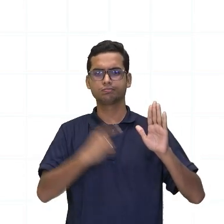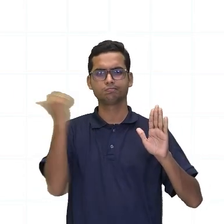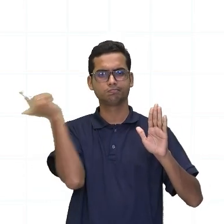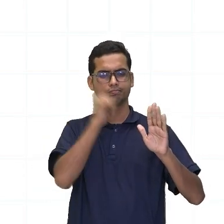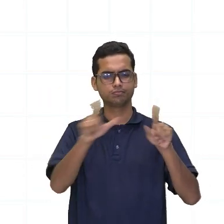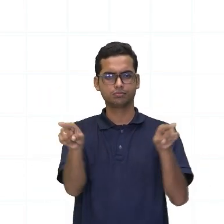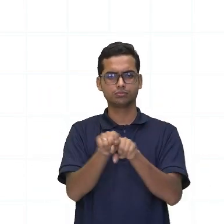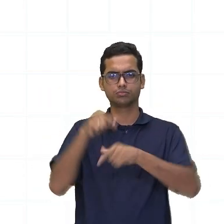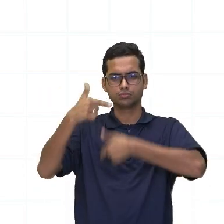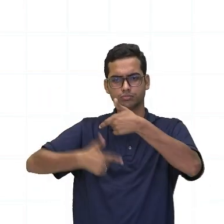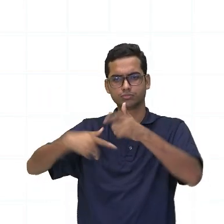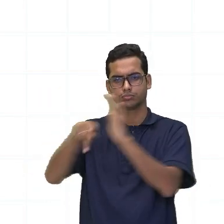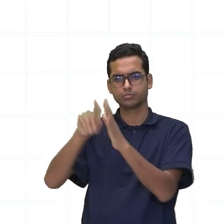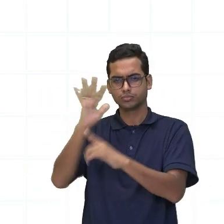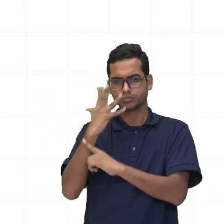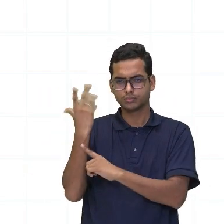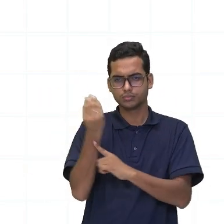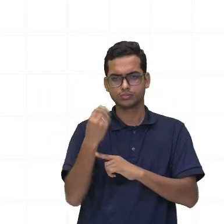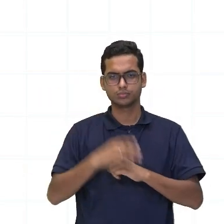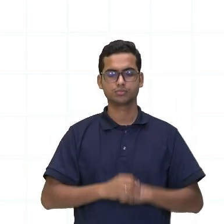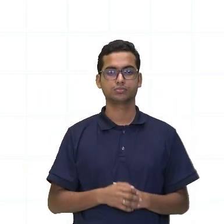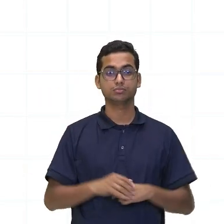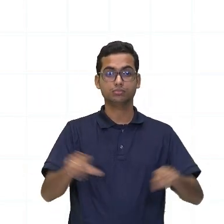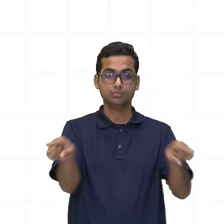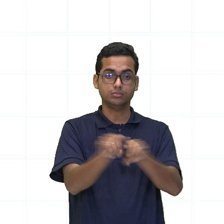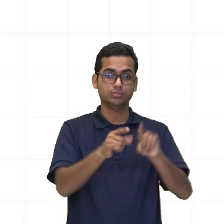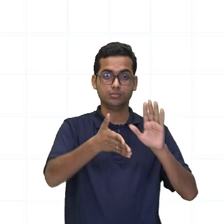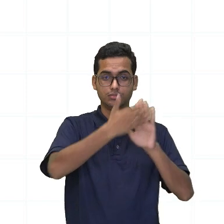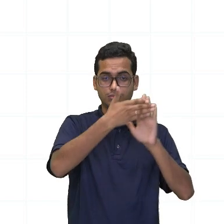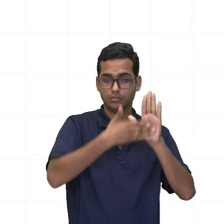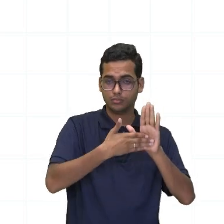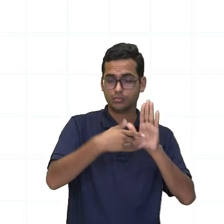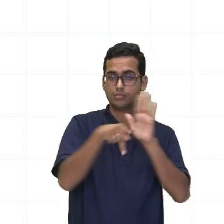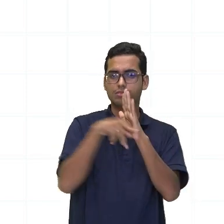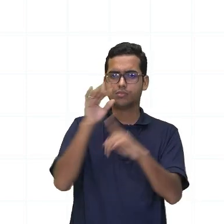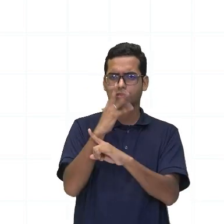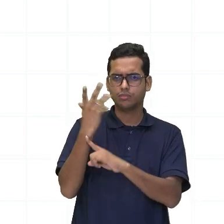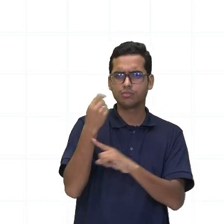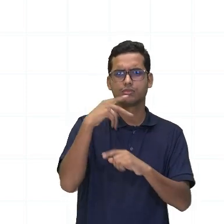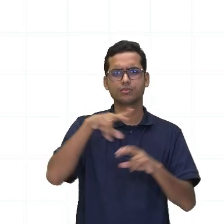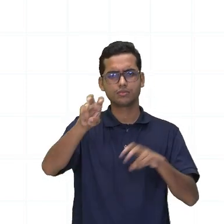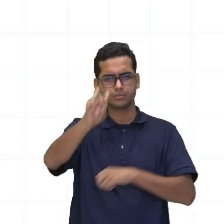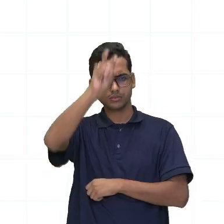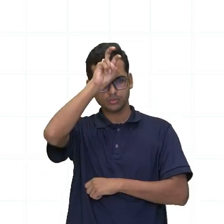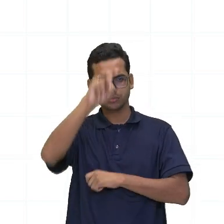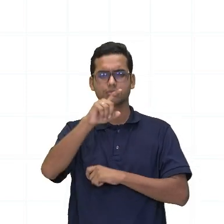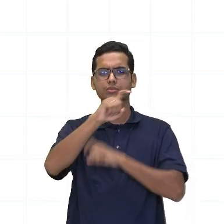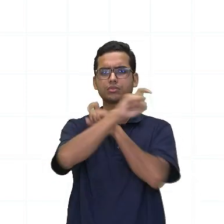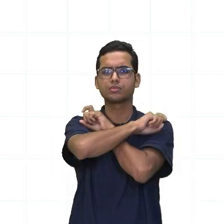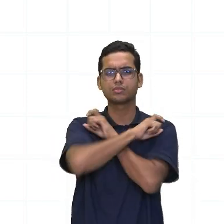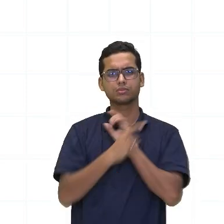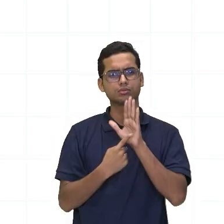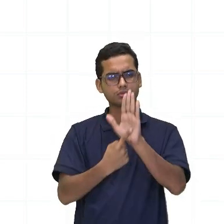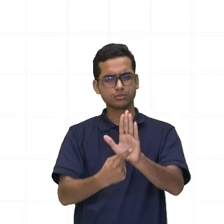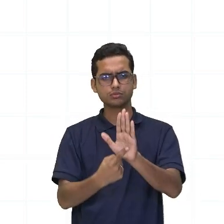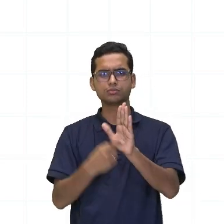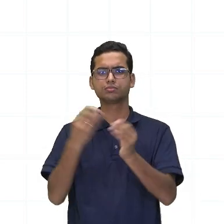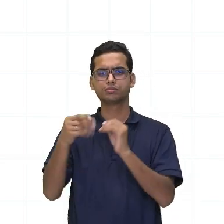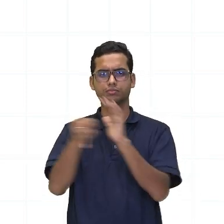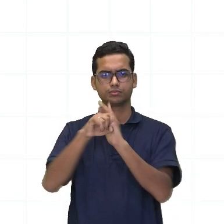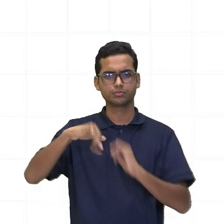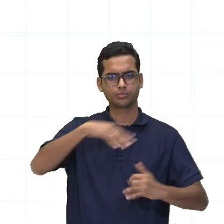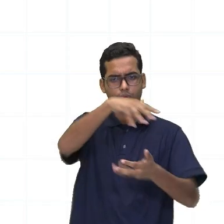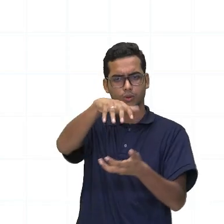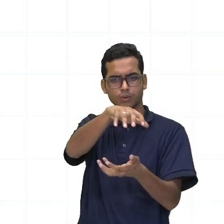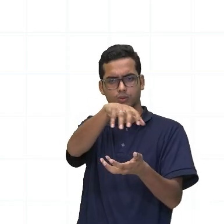trabalho artístico. O propósito das obras de arte egípcia se relacionavam diretamente com a